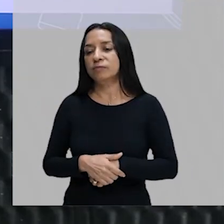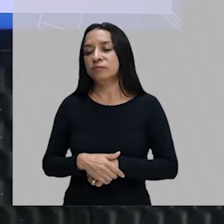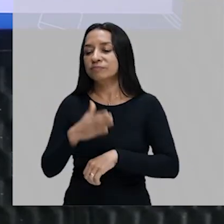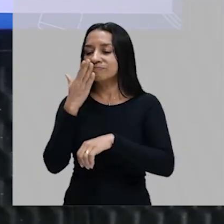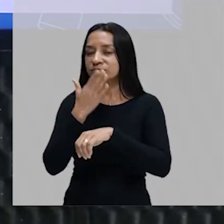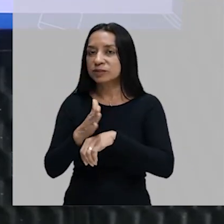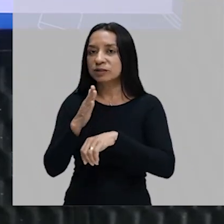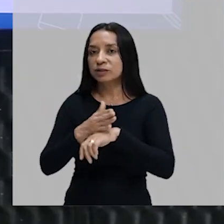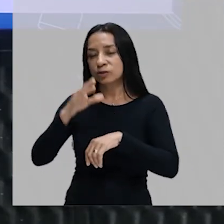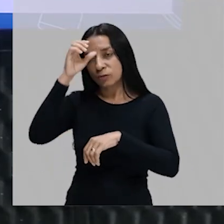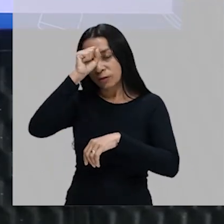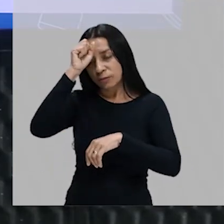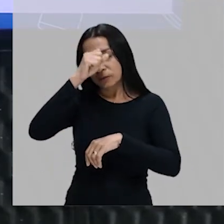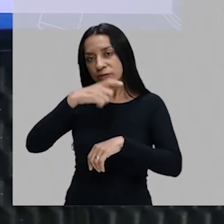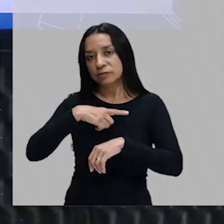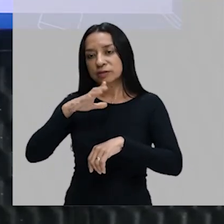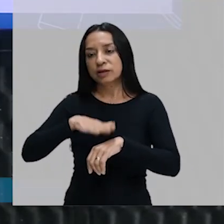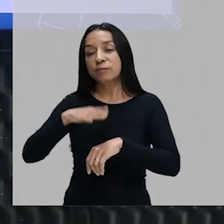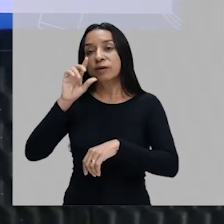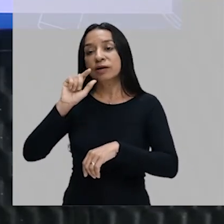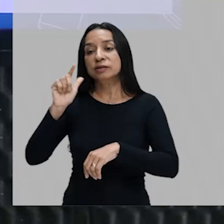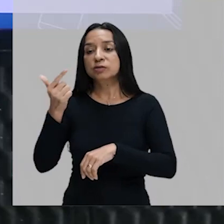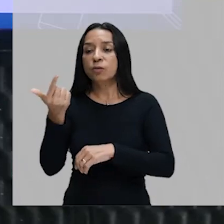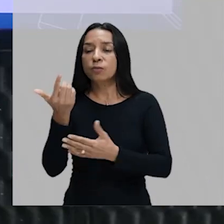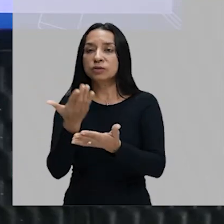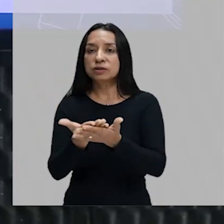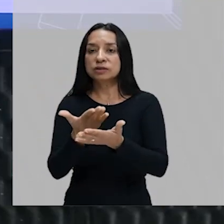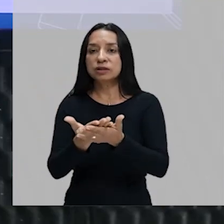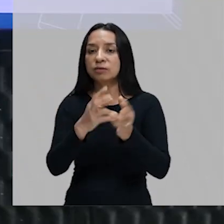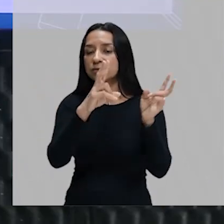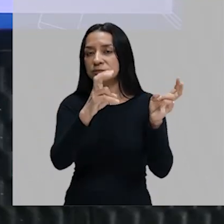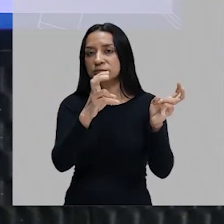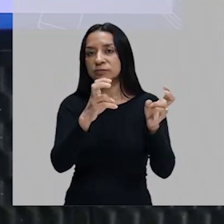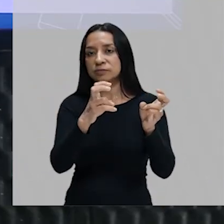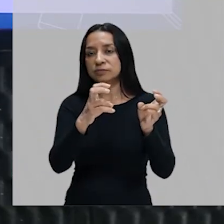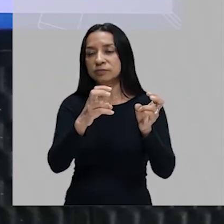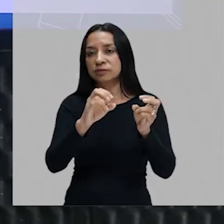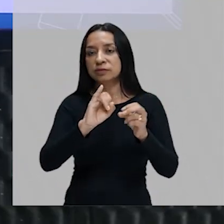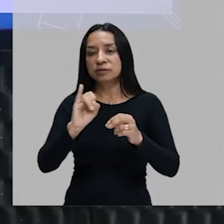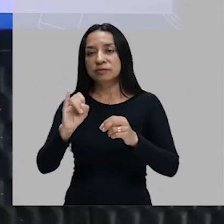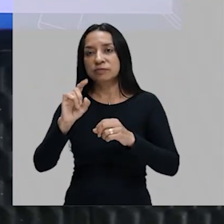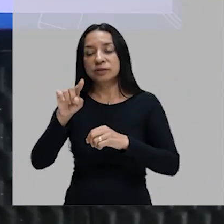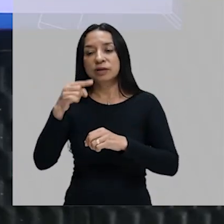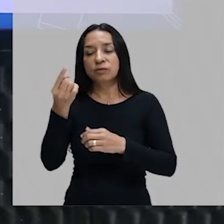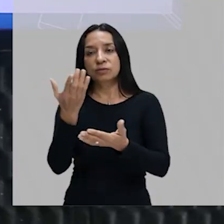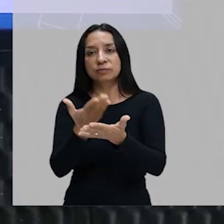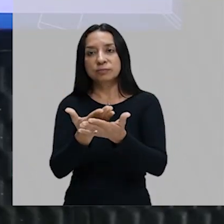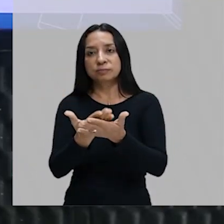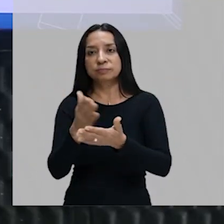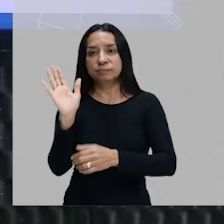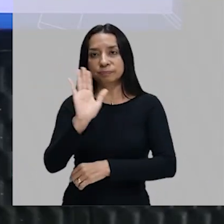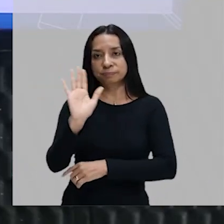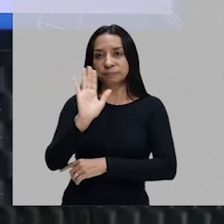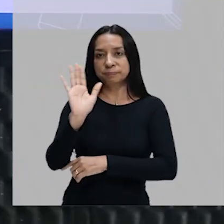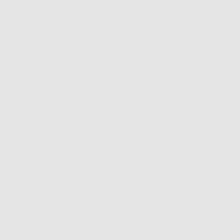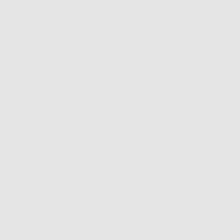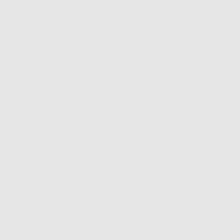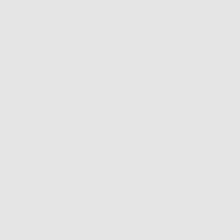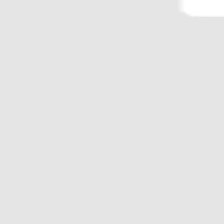treinem, aprendam, que a gente tem mais outras aulas sobre isso e a gente se vê na próxima aula, tá bom? Hasta luego!